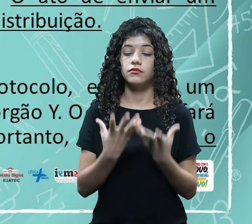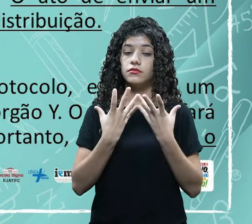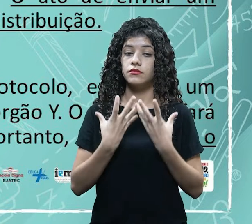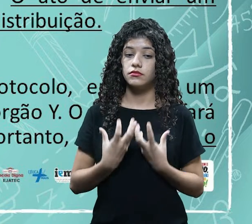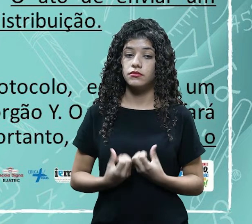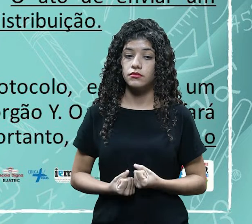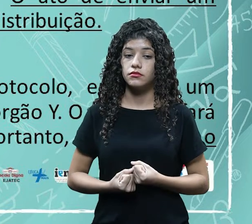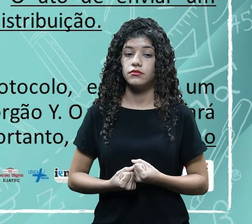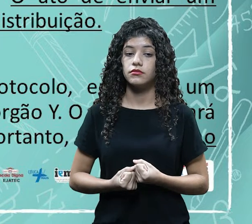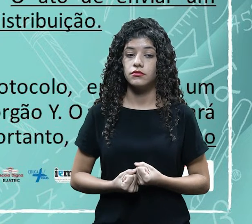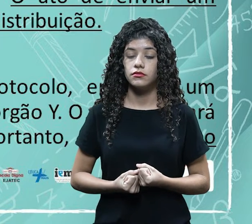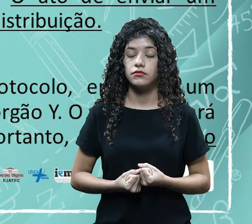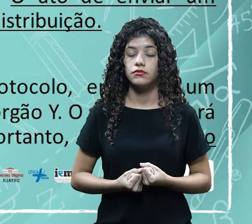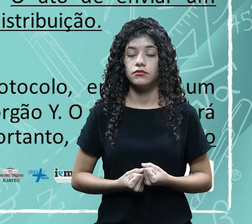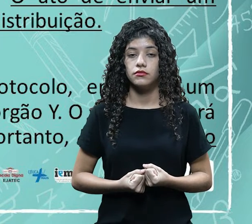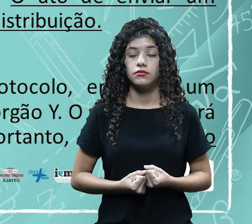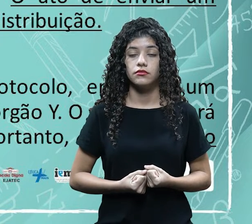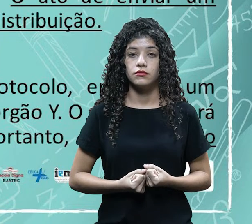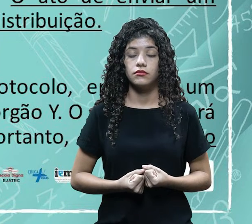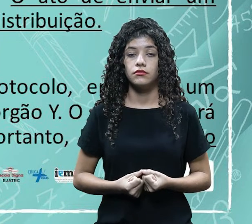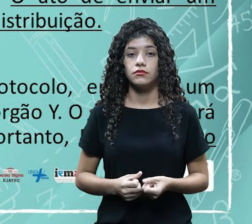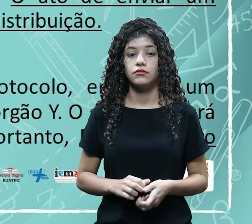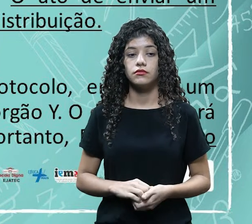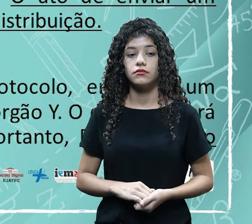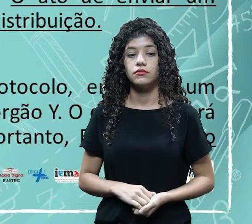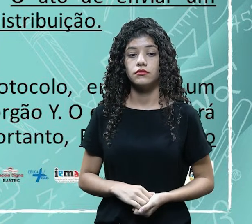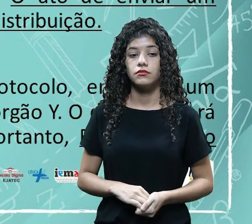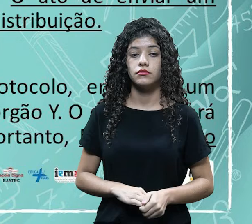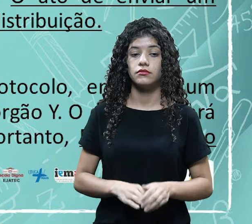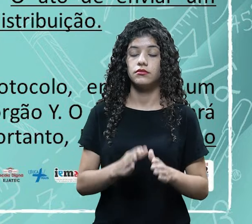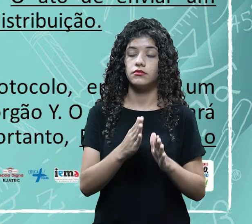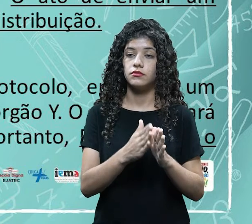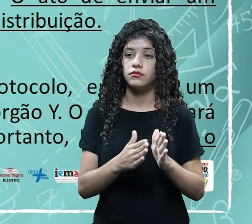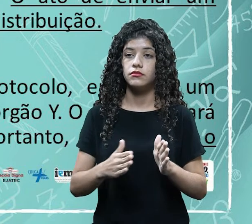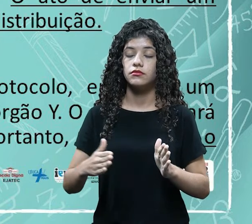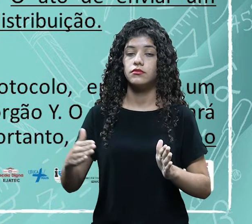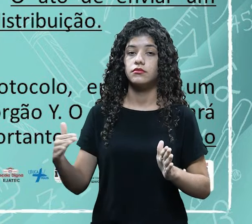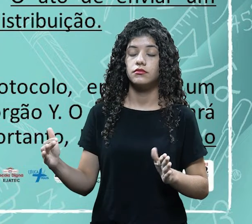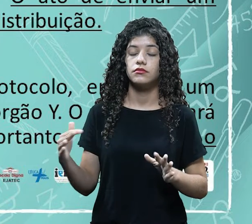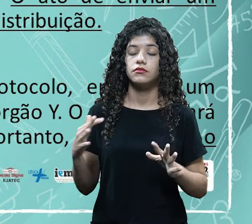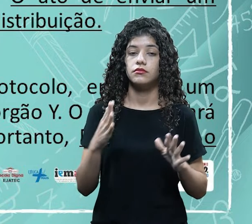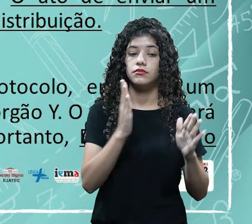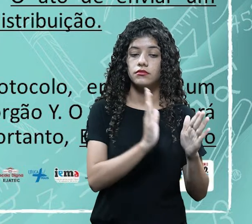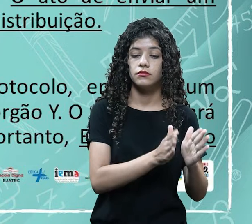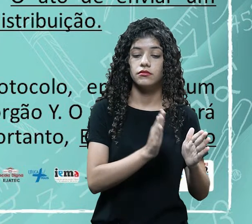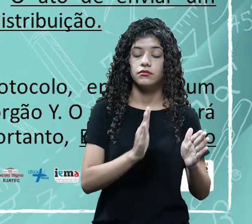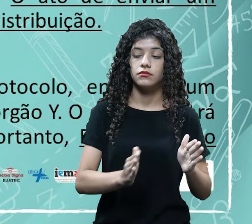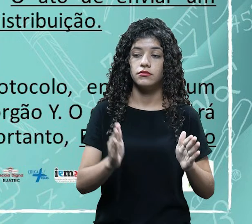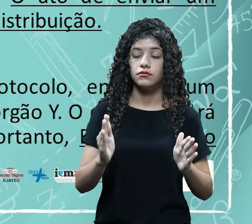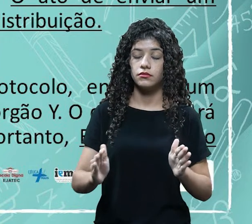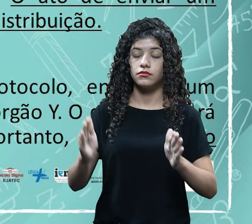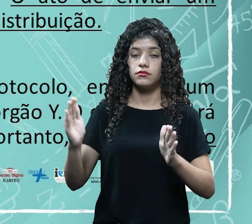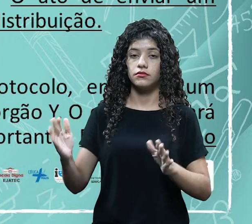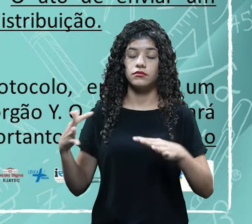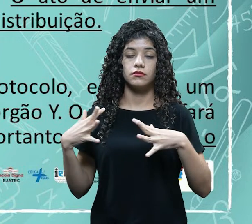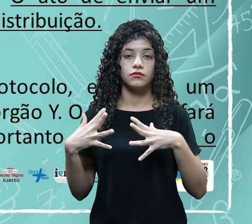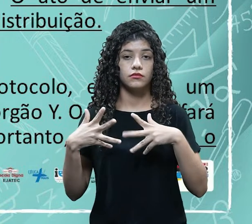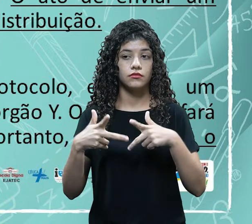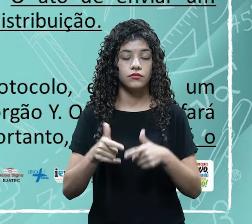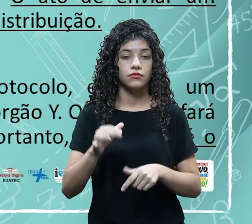foi recebido, né, ou autuado, ele foi classificado, ele foi, de